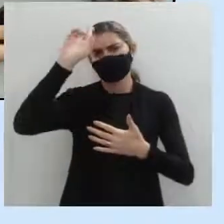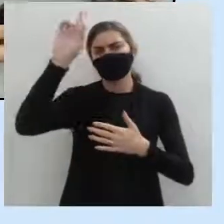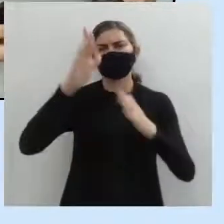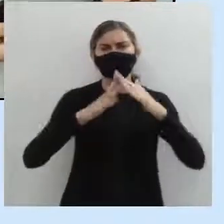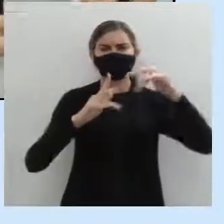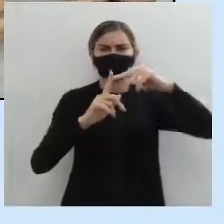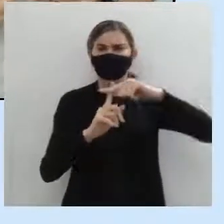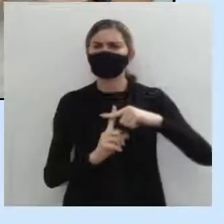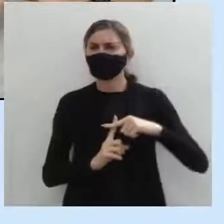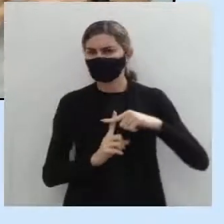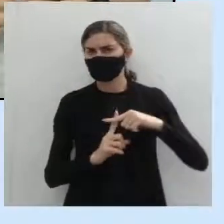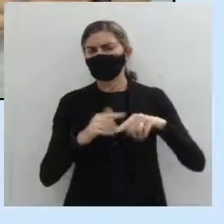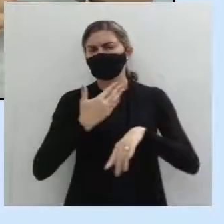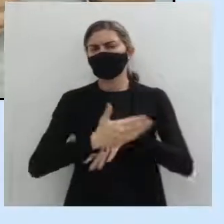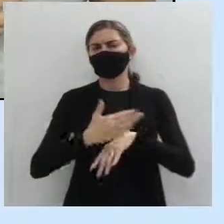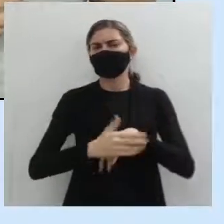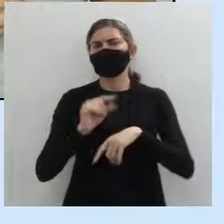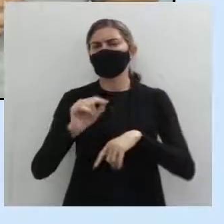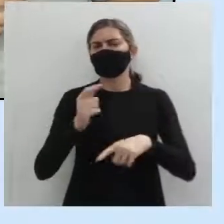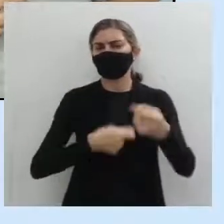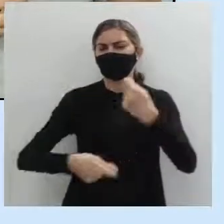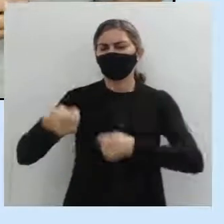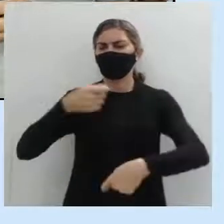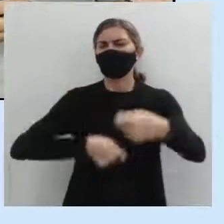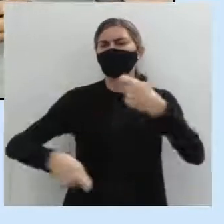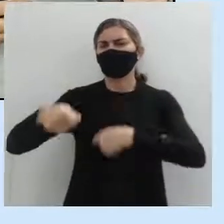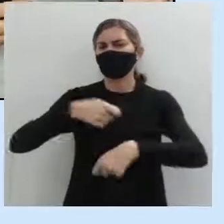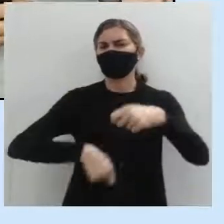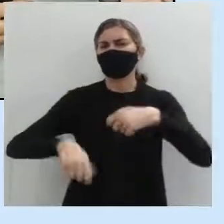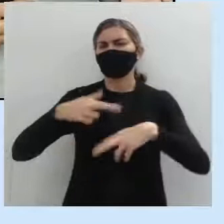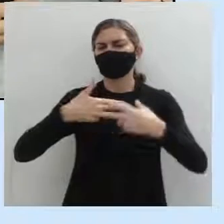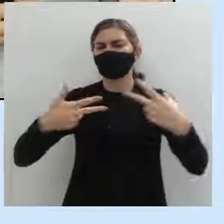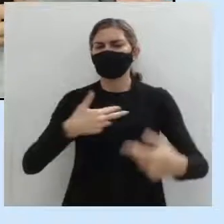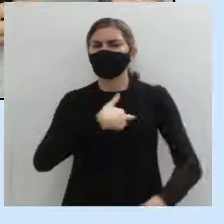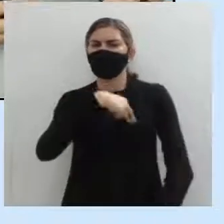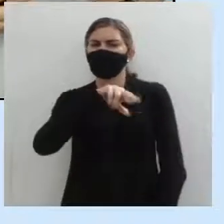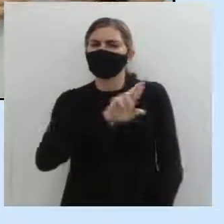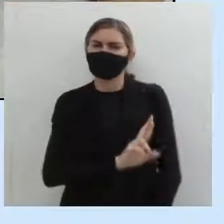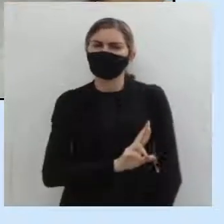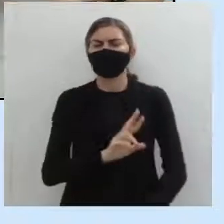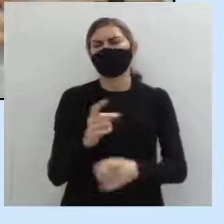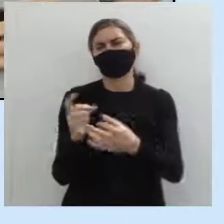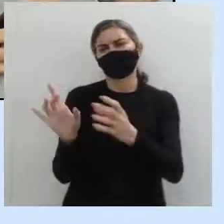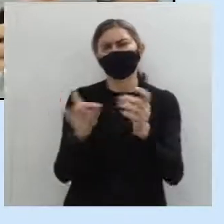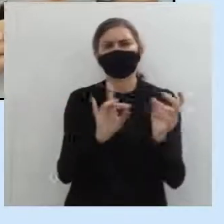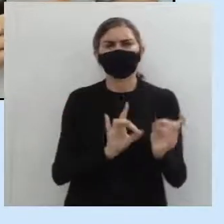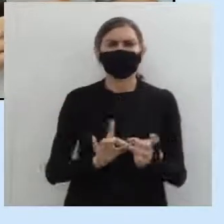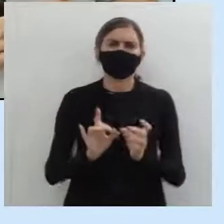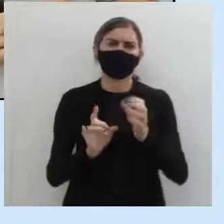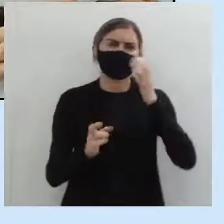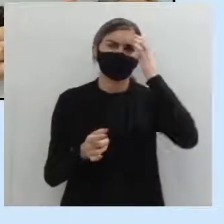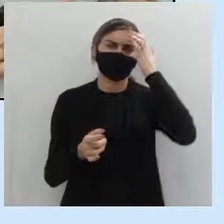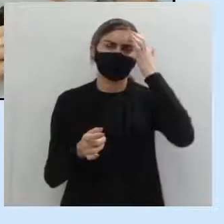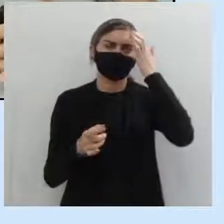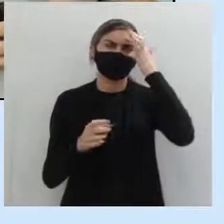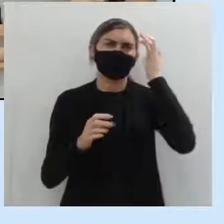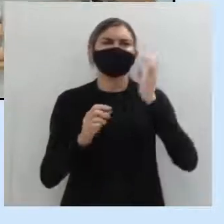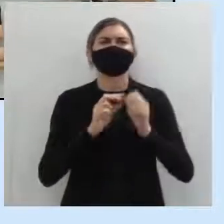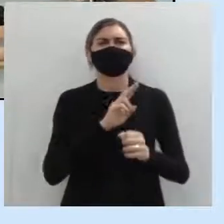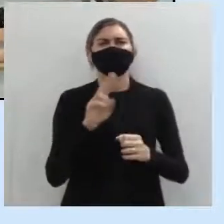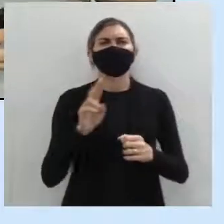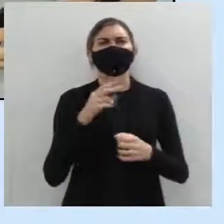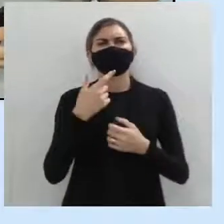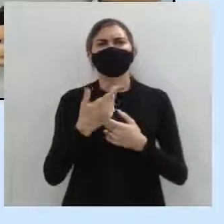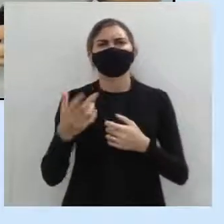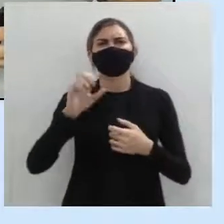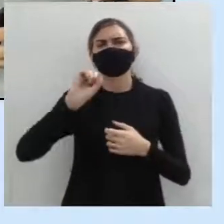autoridades da igreja praticavam o comércio de artigos religiosos, chamado comumente de simonia, de